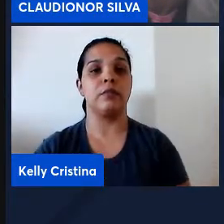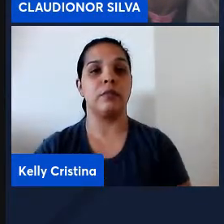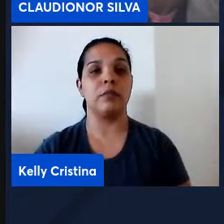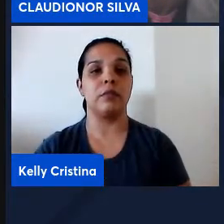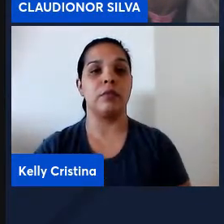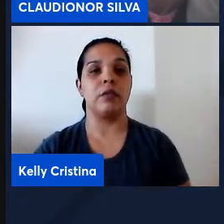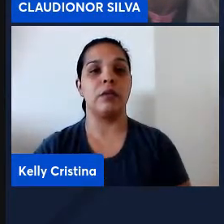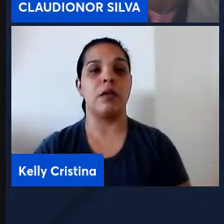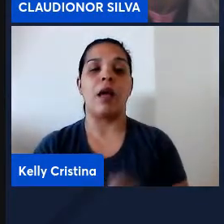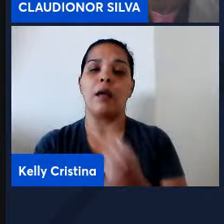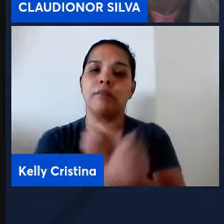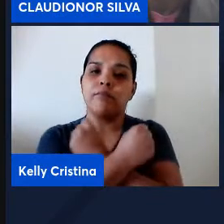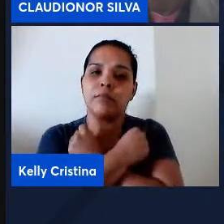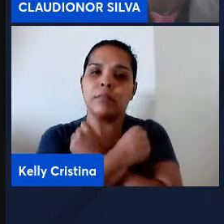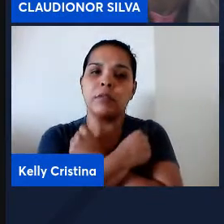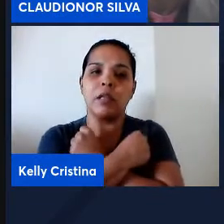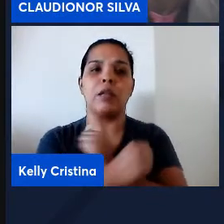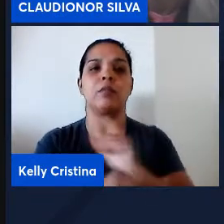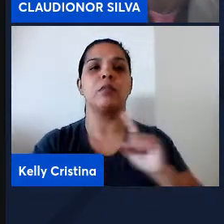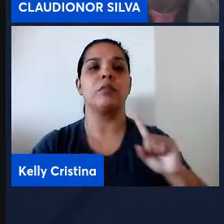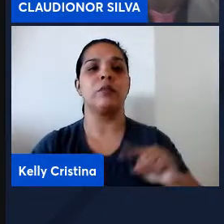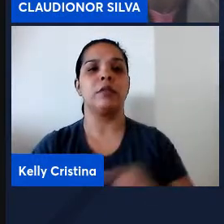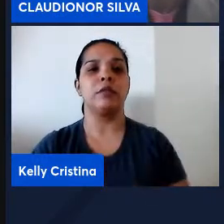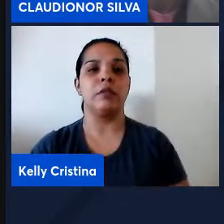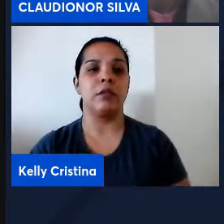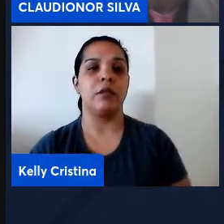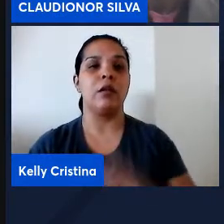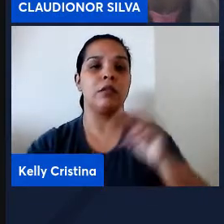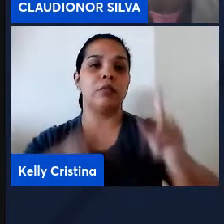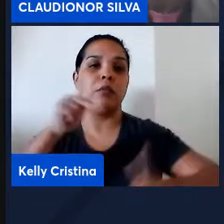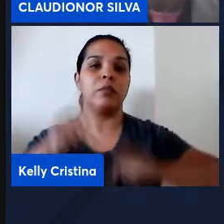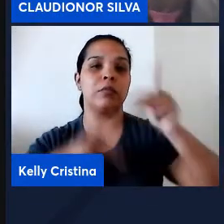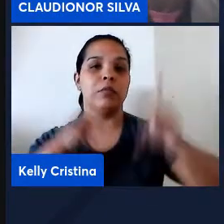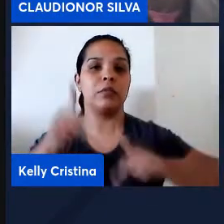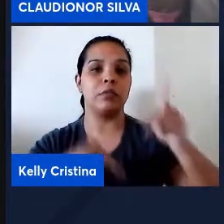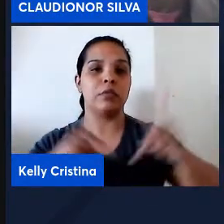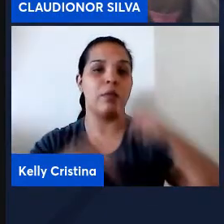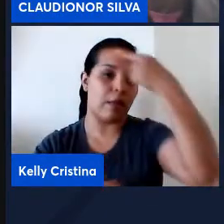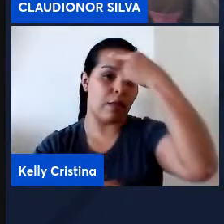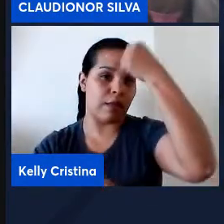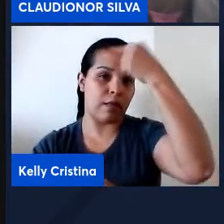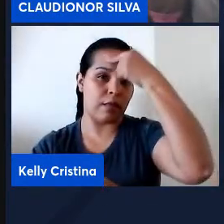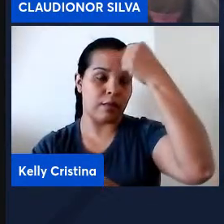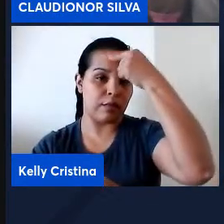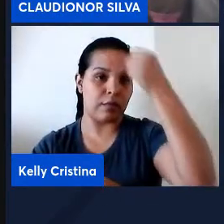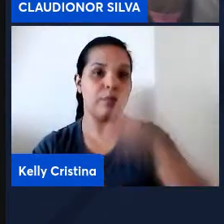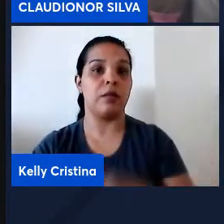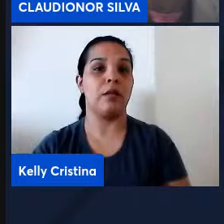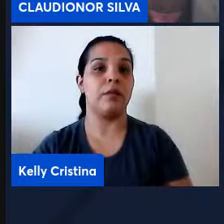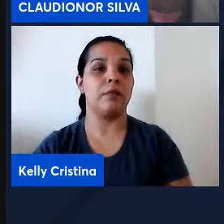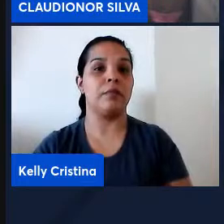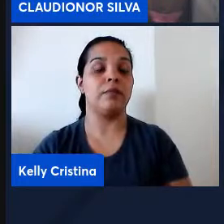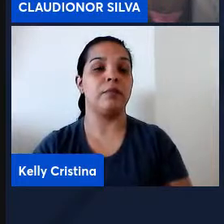sintam-se abraçados por toda a nossa comunidade acadêmica, mesmo num evento